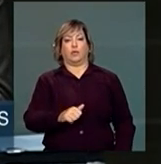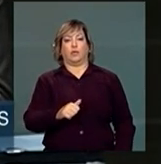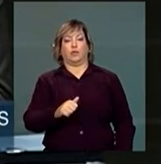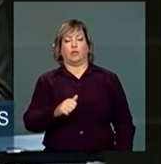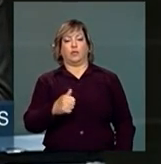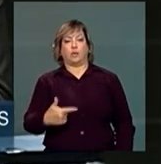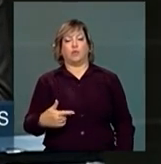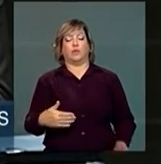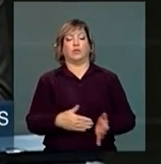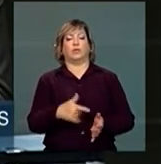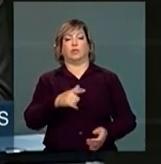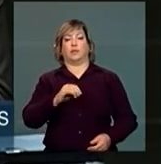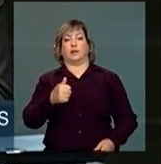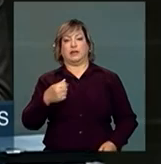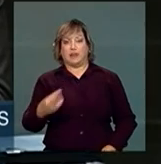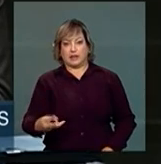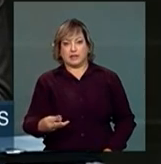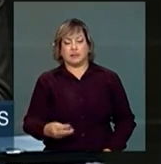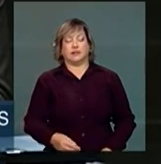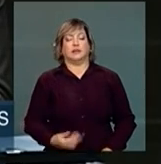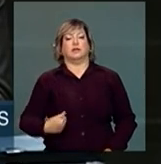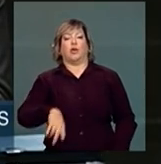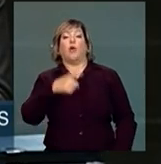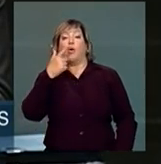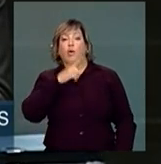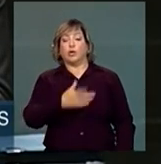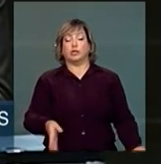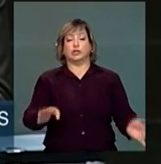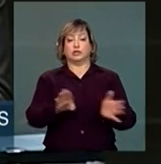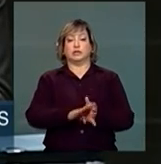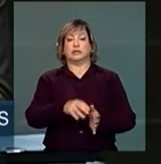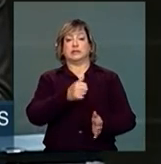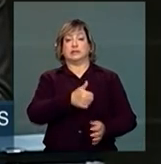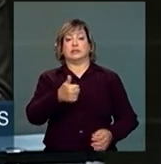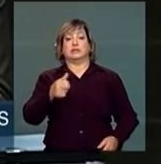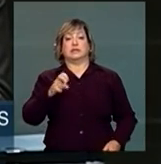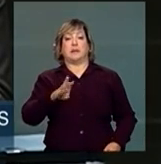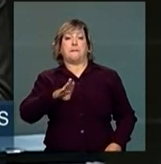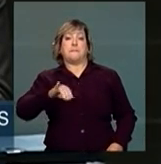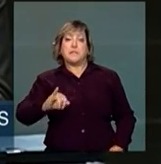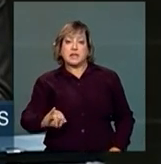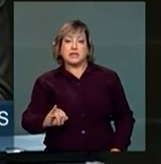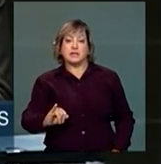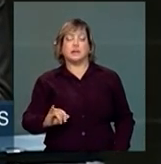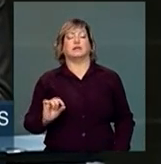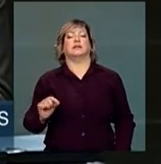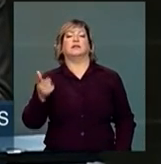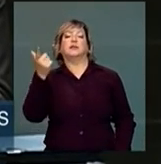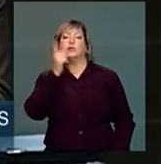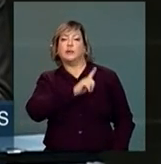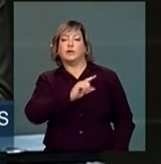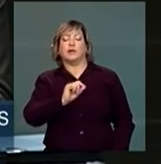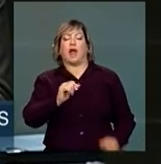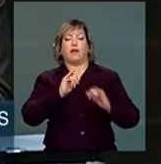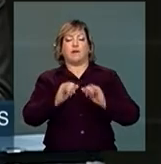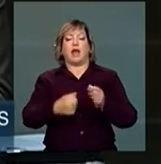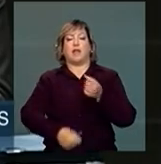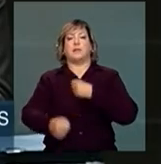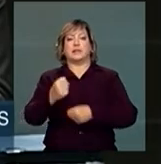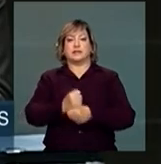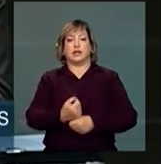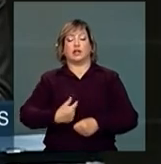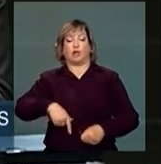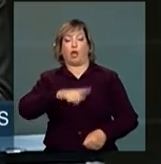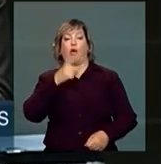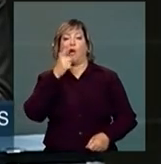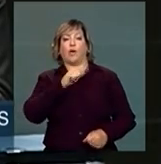2012-2013. Nós conseguimos chegar dos 115 bilhões que foram anunciados no ano passado. Nós conseguimos que o setor